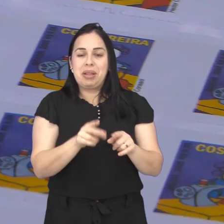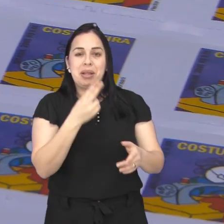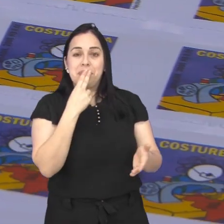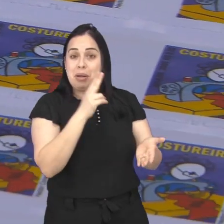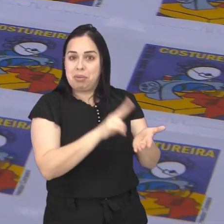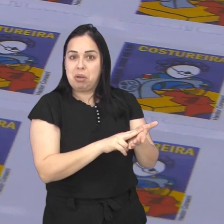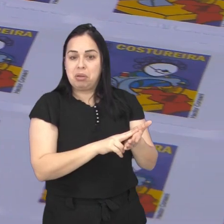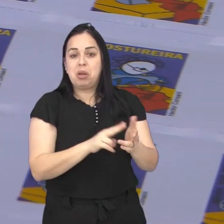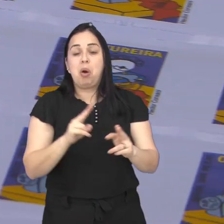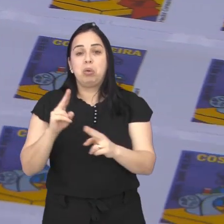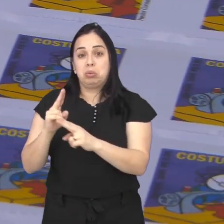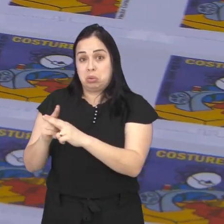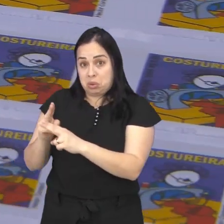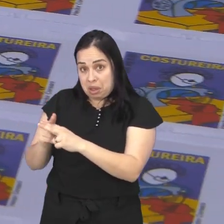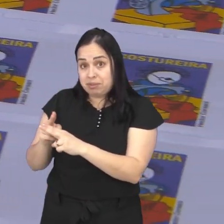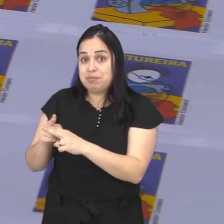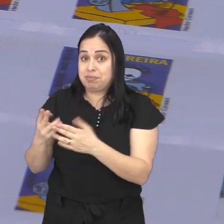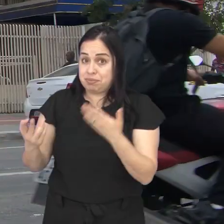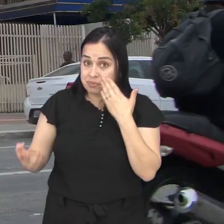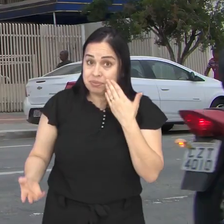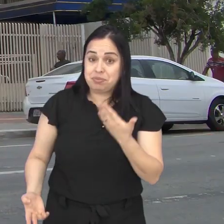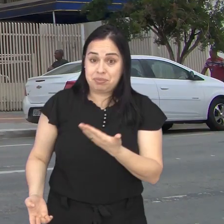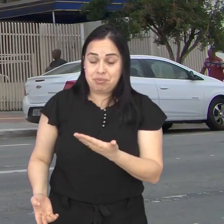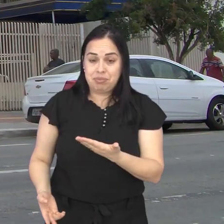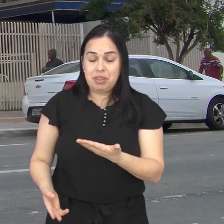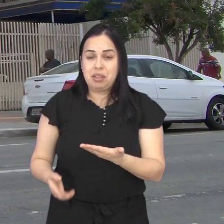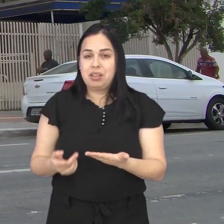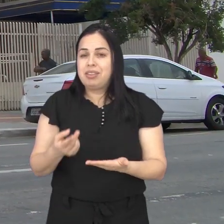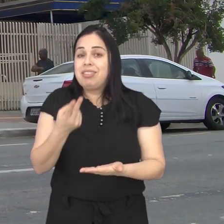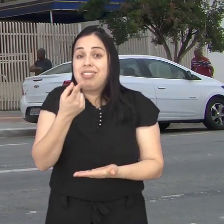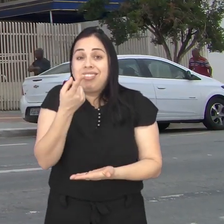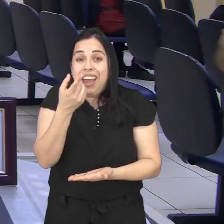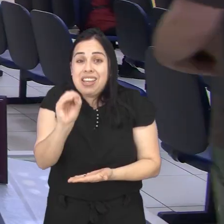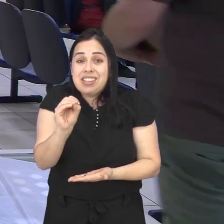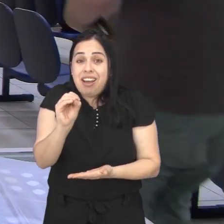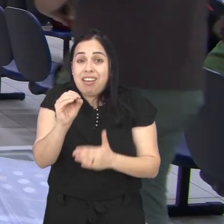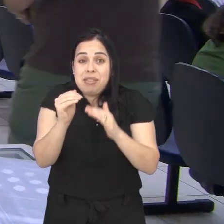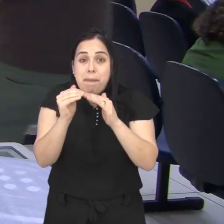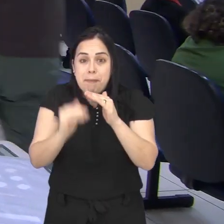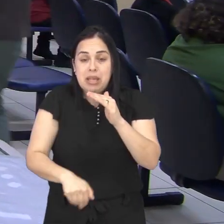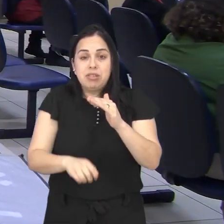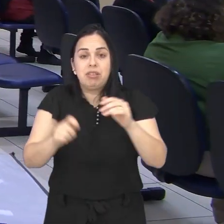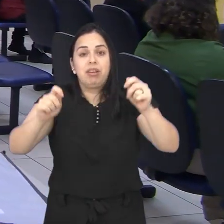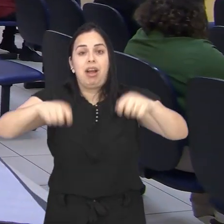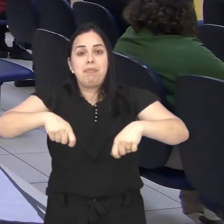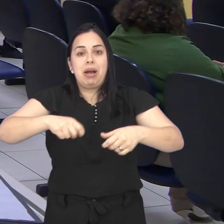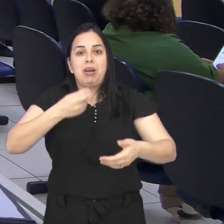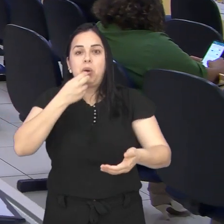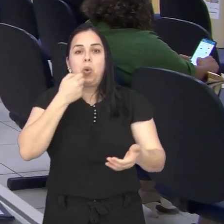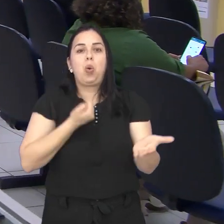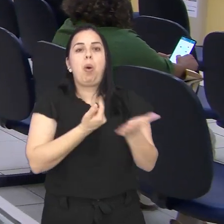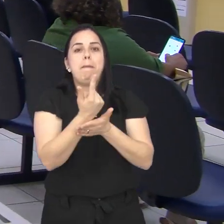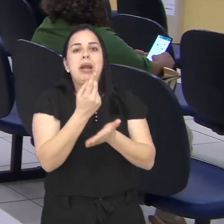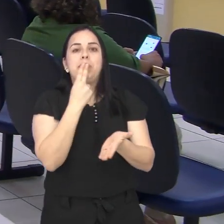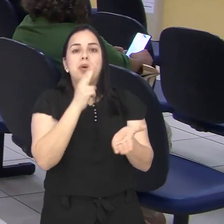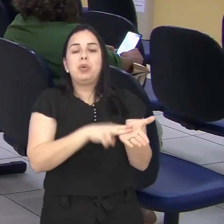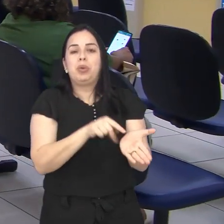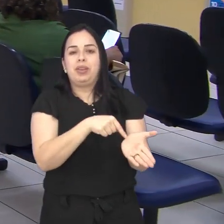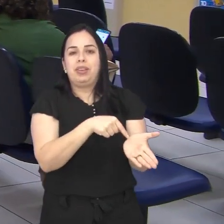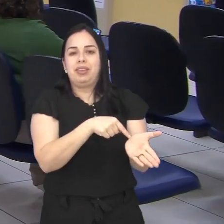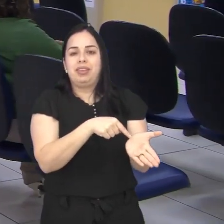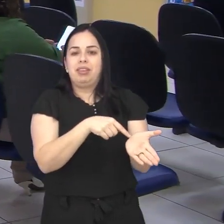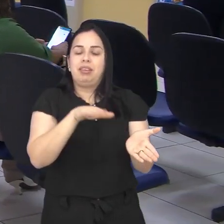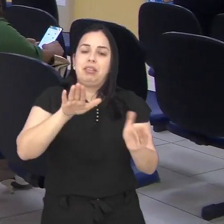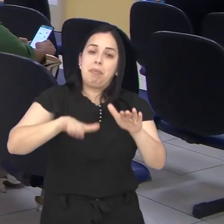2,45. Nas casas filatélicas ou até mesmo nas agências dos Correios, com menos de R$ 10 dá para comprar um